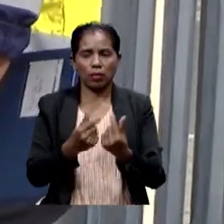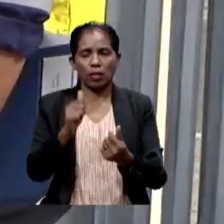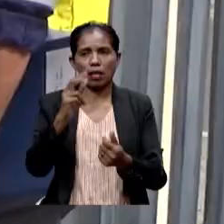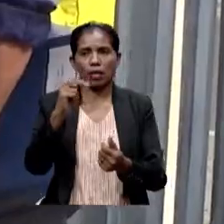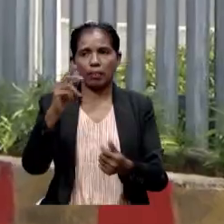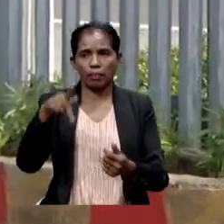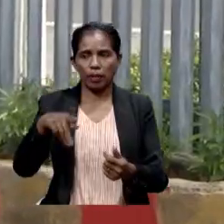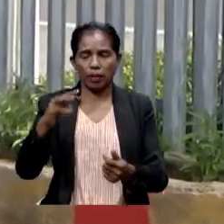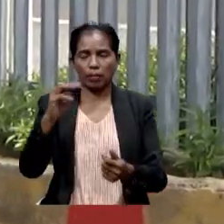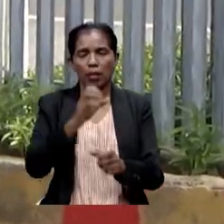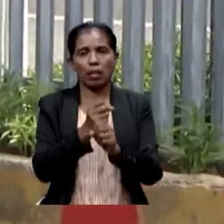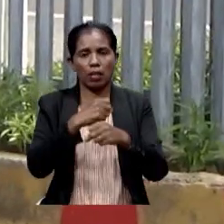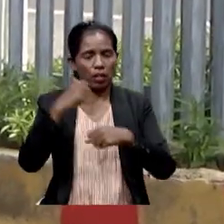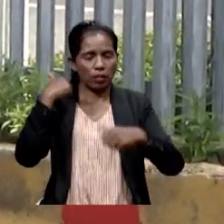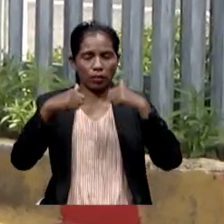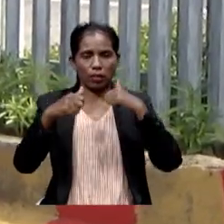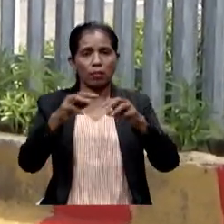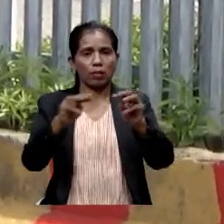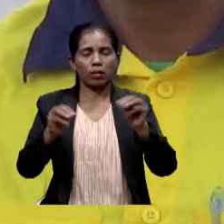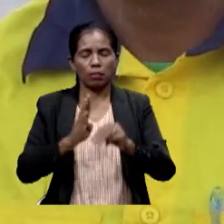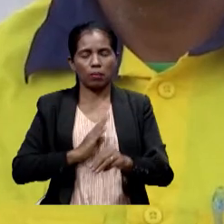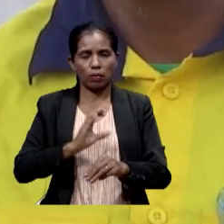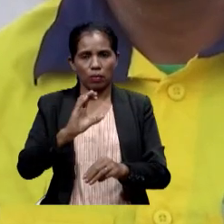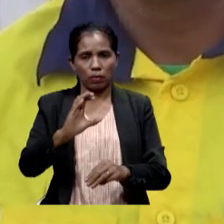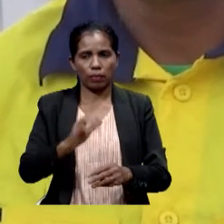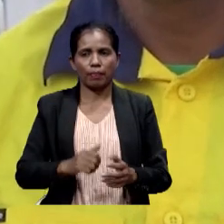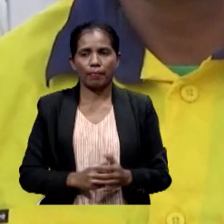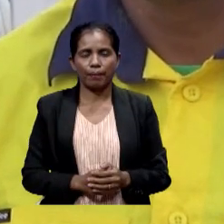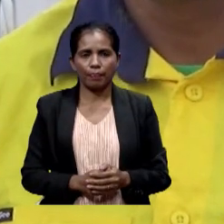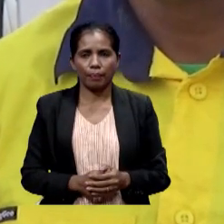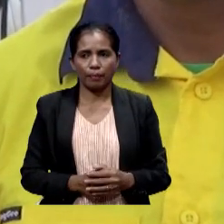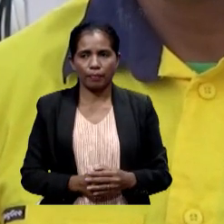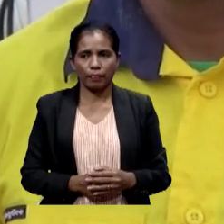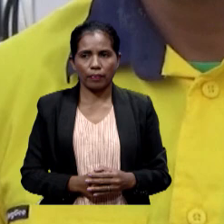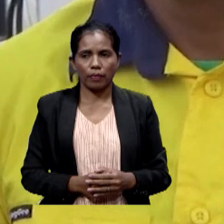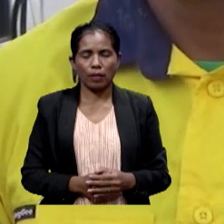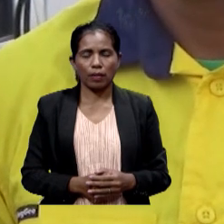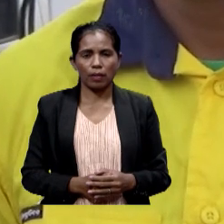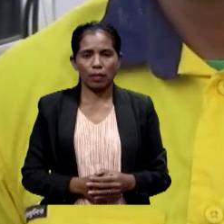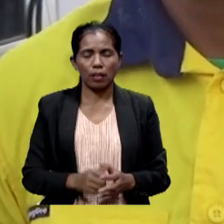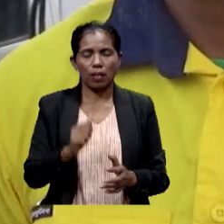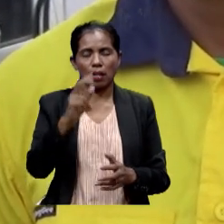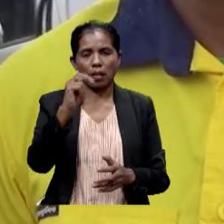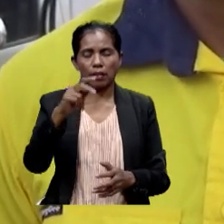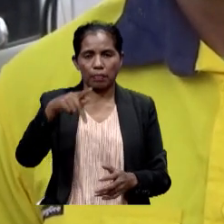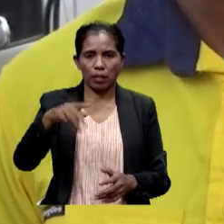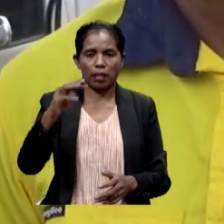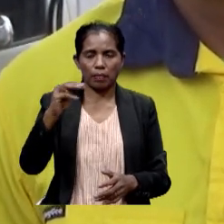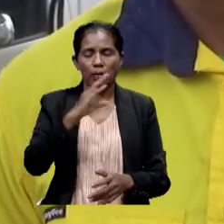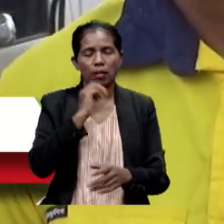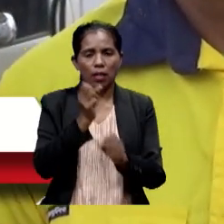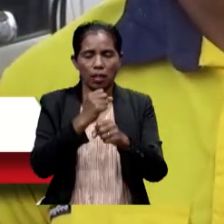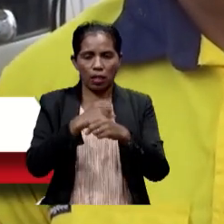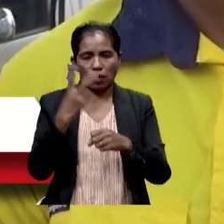halau atividade ne iha município Baucau terça semana ne. Autoridade Nacional de Petróleo e Minerais ne inspetor SIRA mai halau verificação